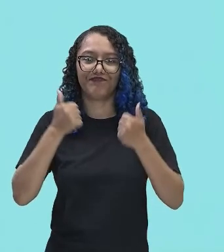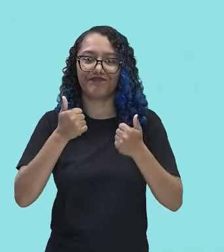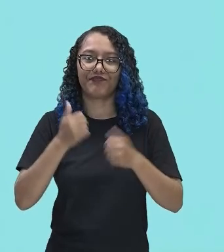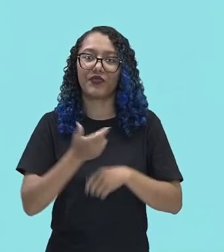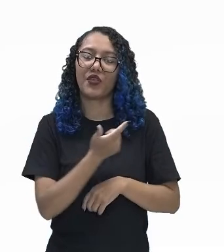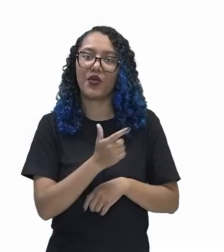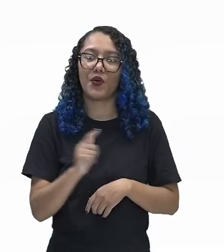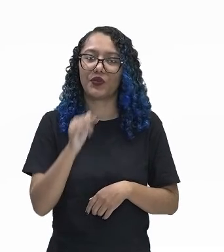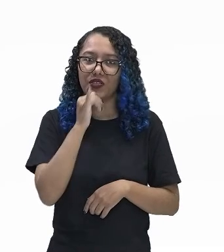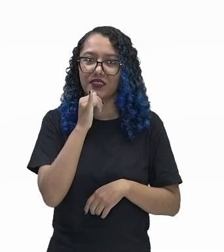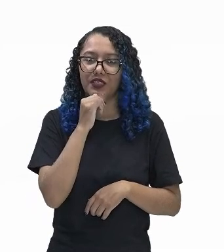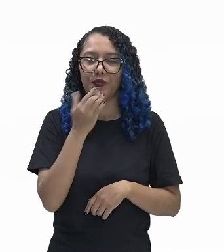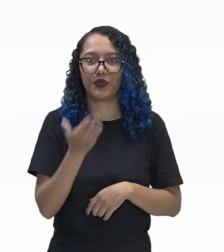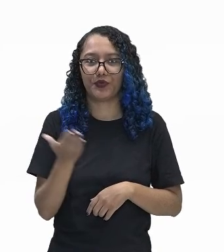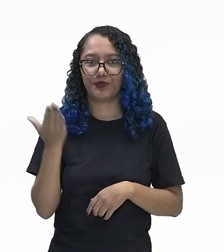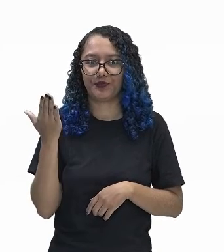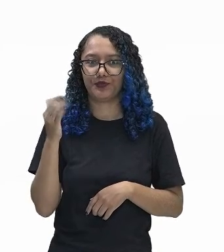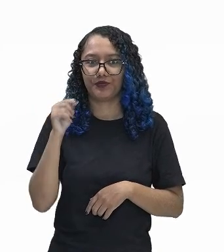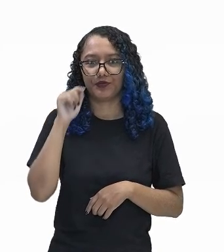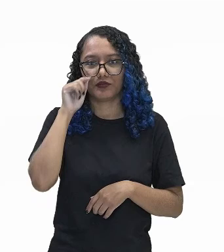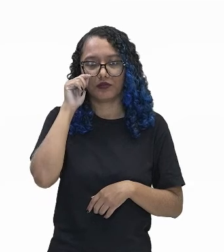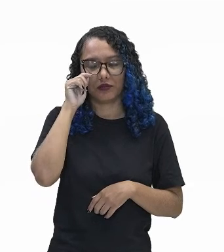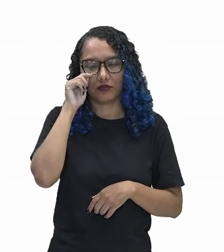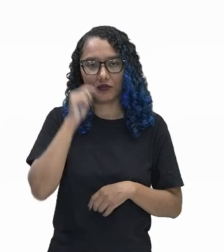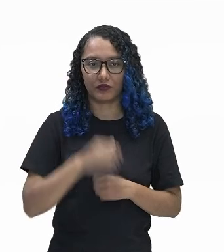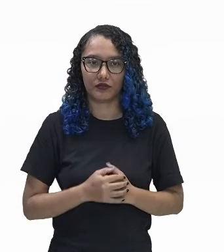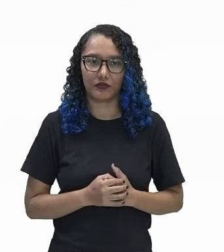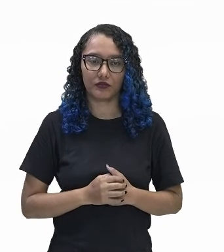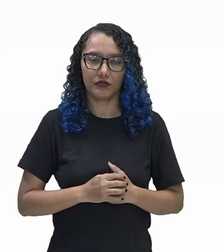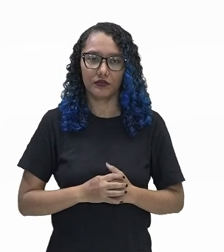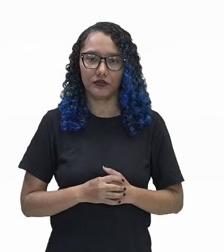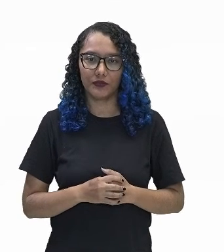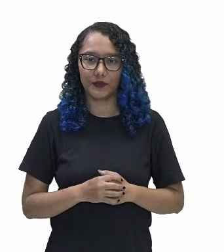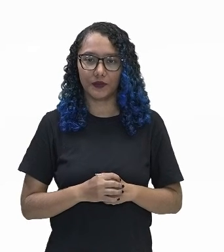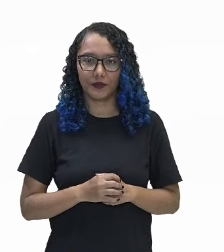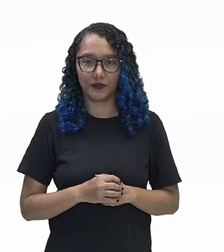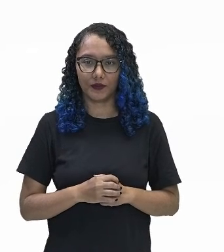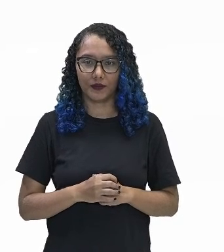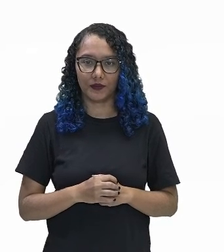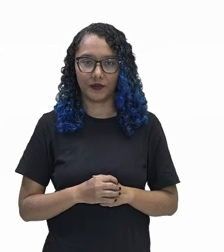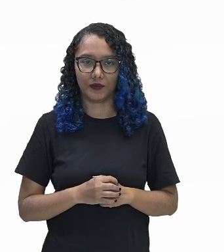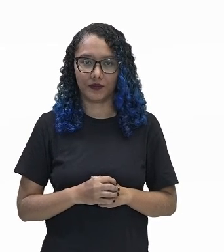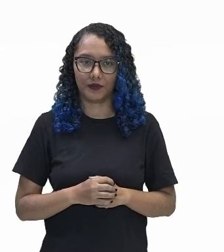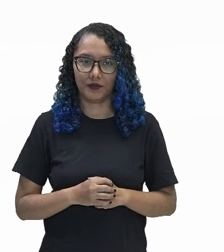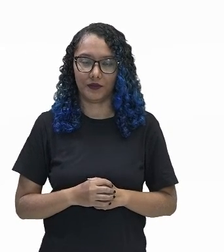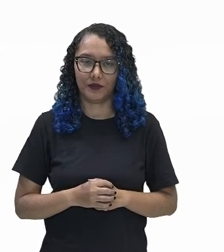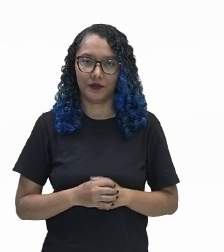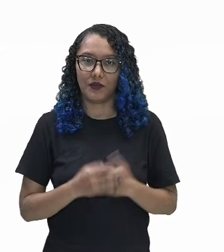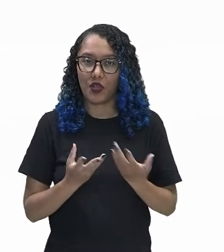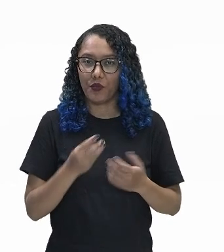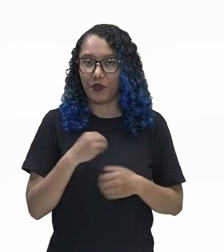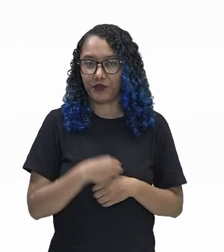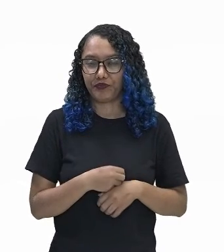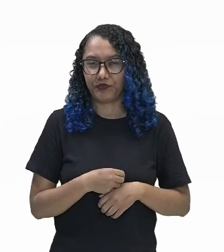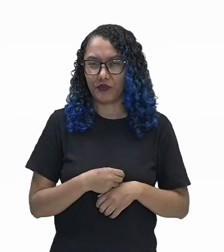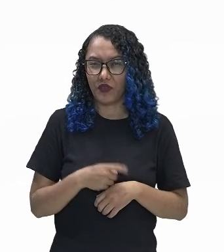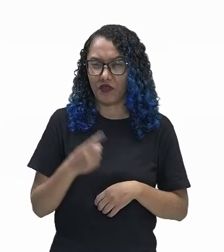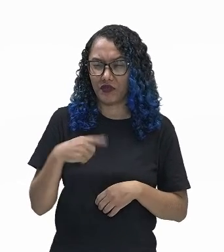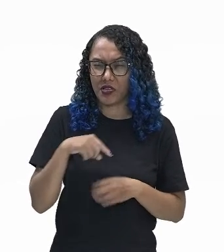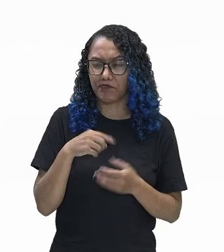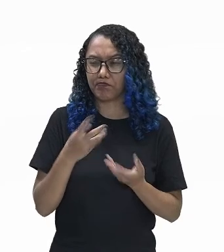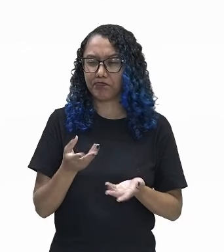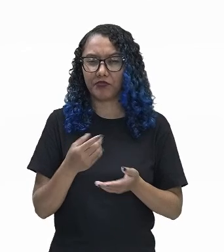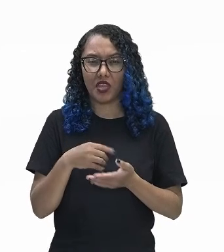mais um exemplo? Vejam só. Quem aí nunca recebeu um exame,